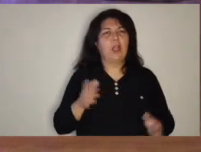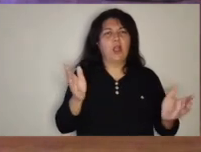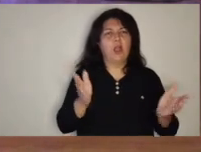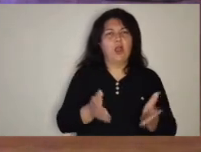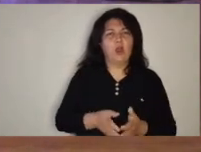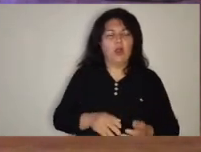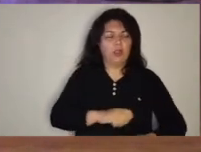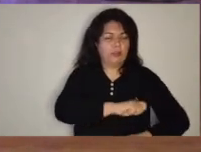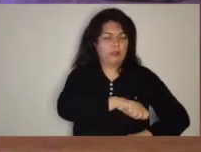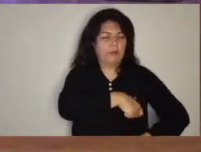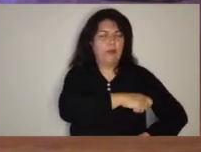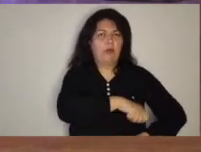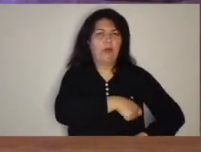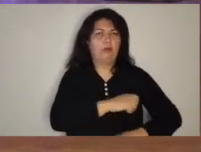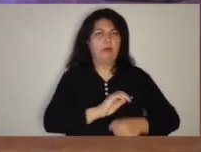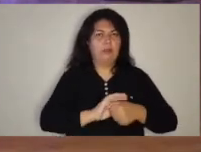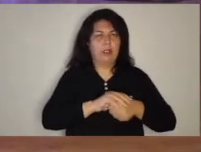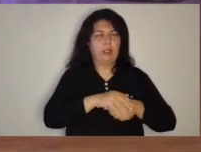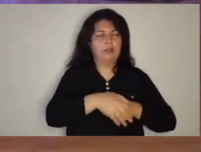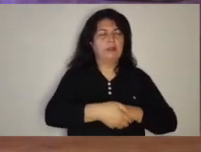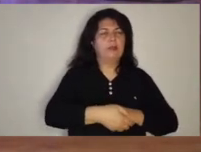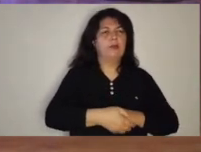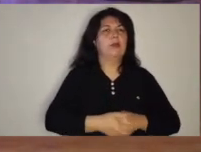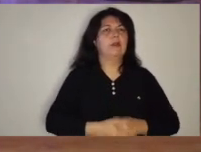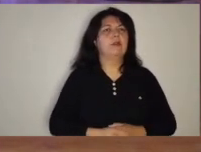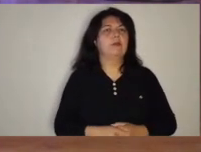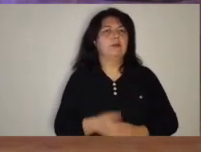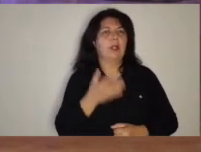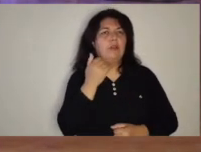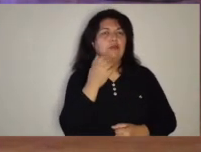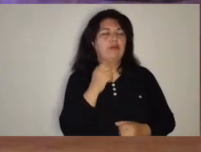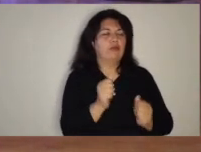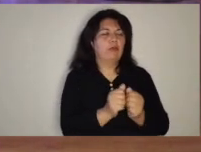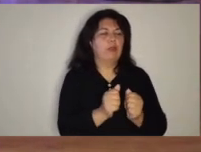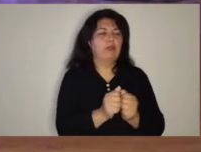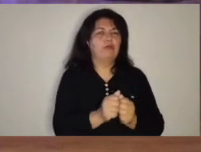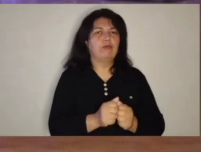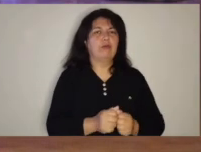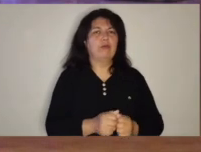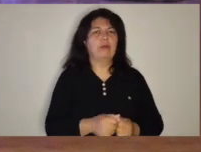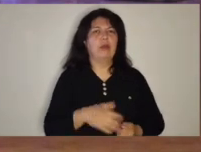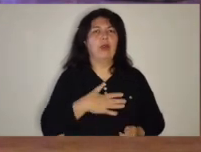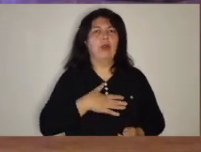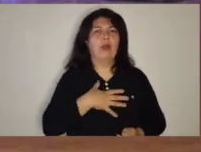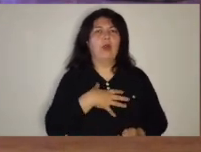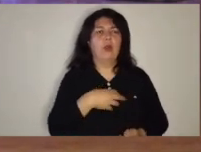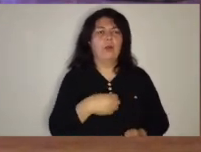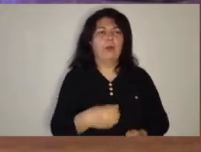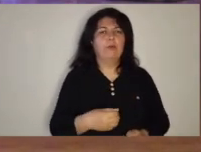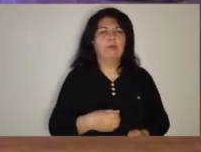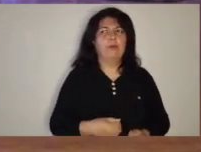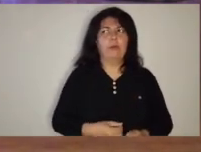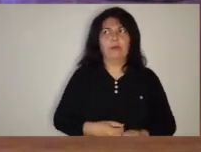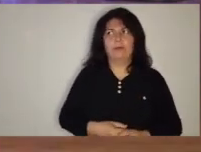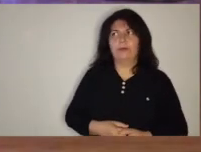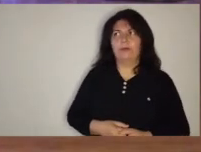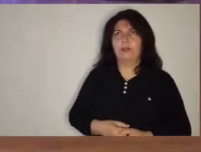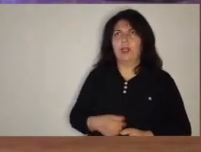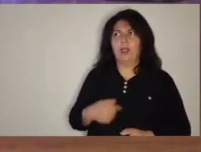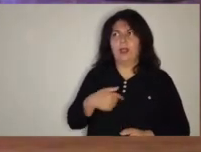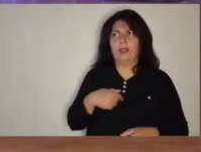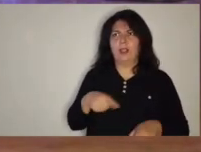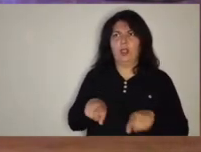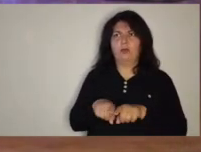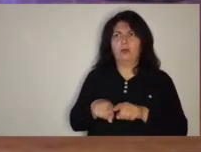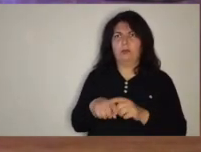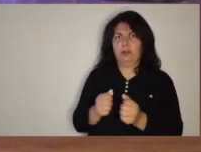vai participar, porque quando você tiver sua amada, você vai fazer com ela. E coloquei o Pedro para cortar as